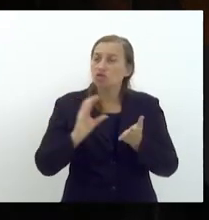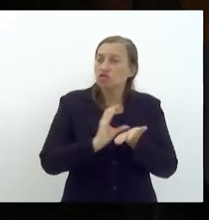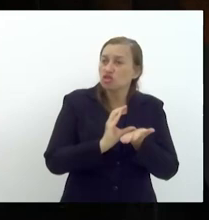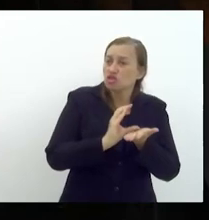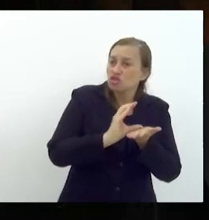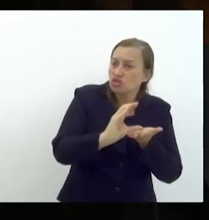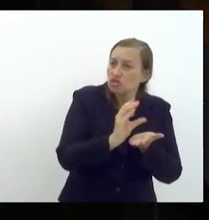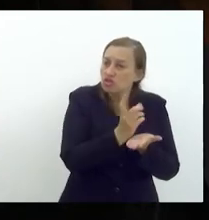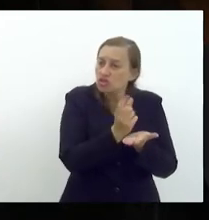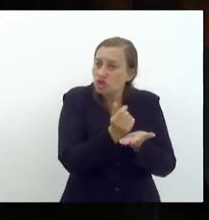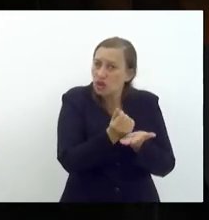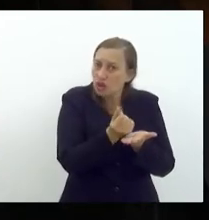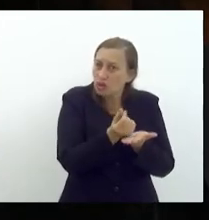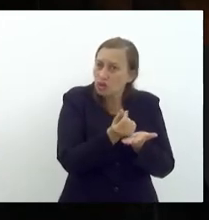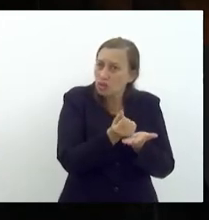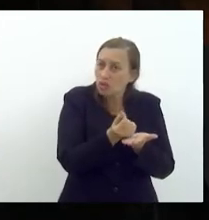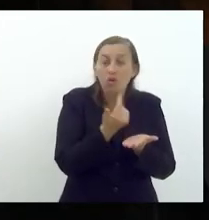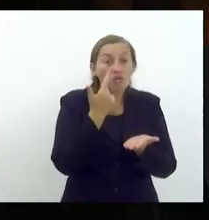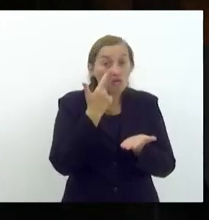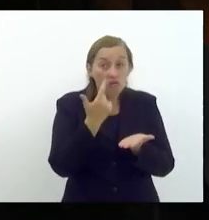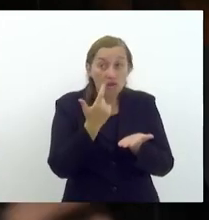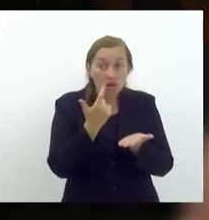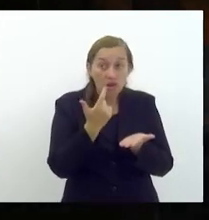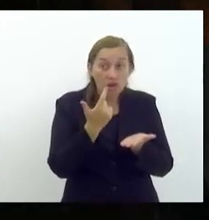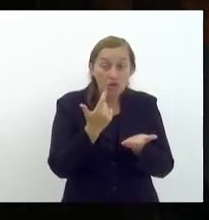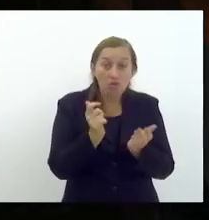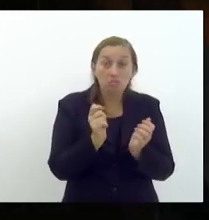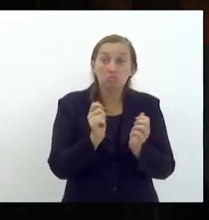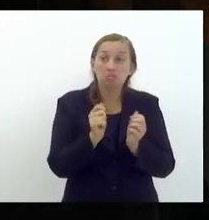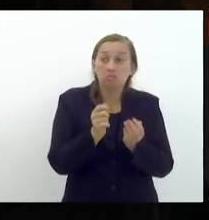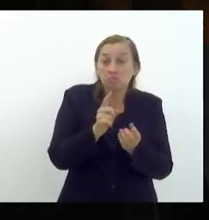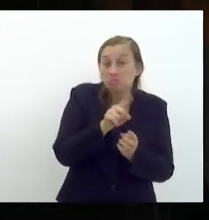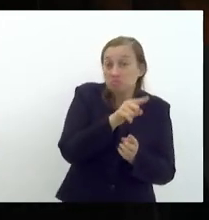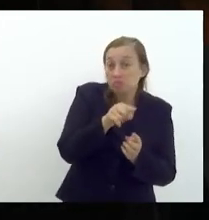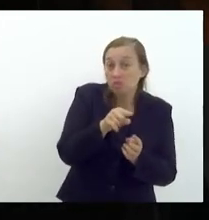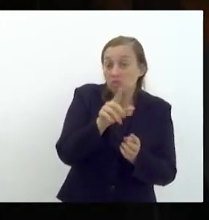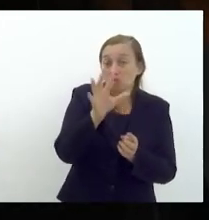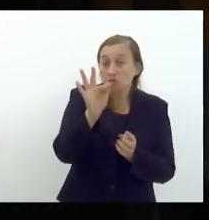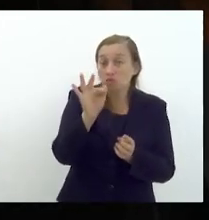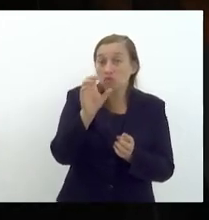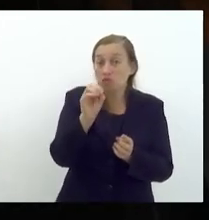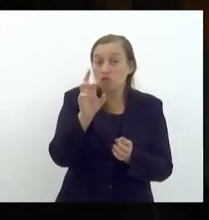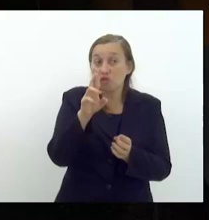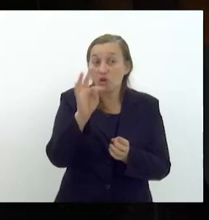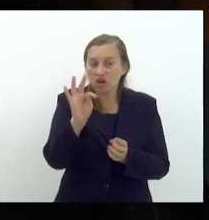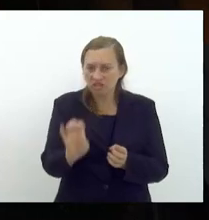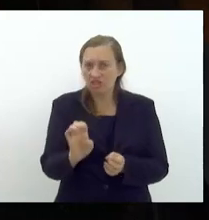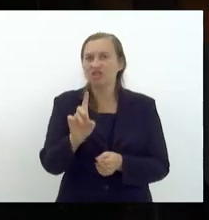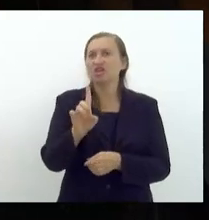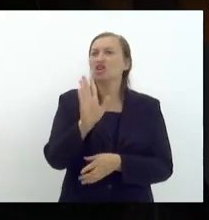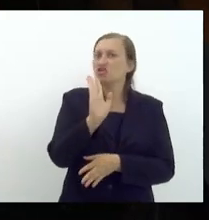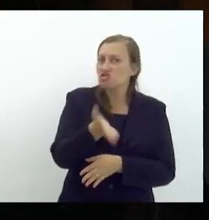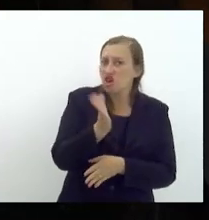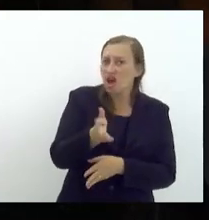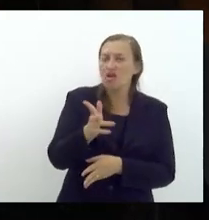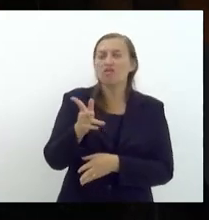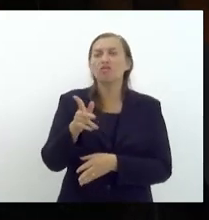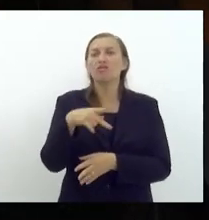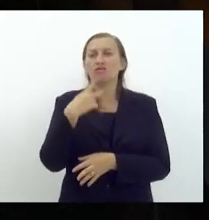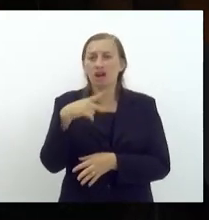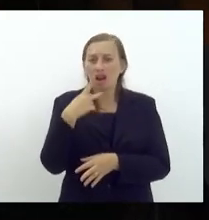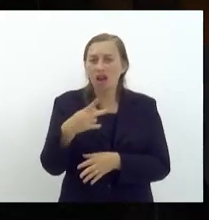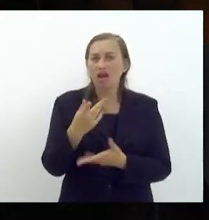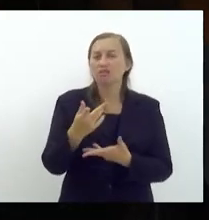Executivo rever as exclusões do Forte isso já foi colocado inclusive